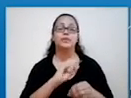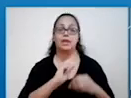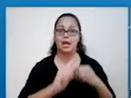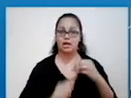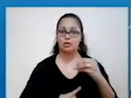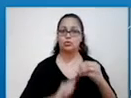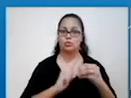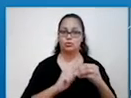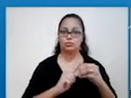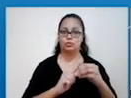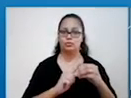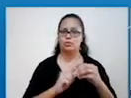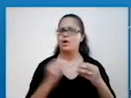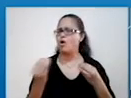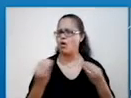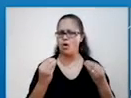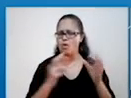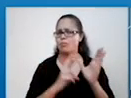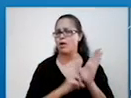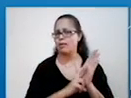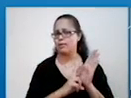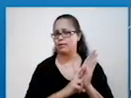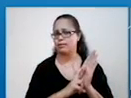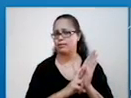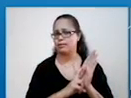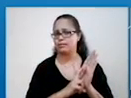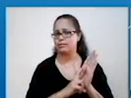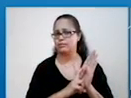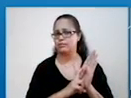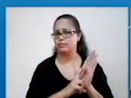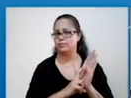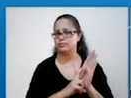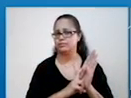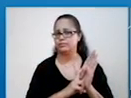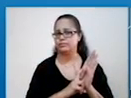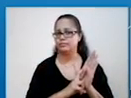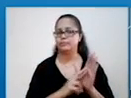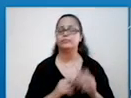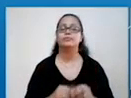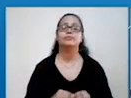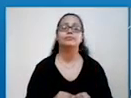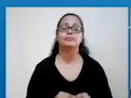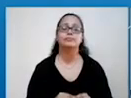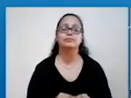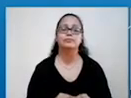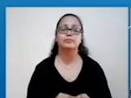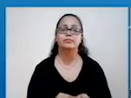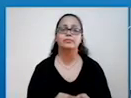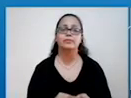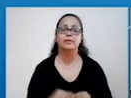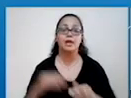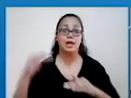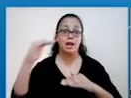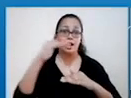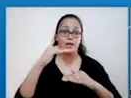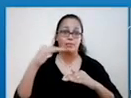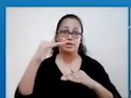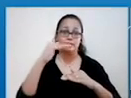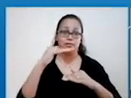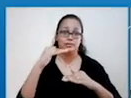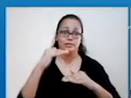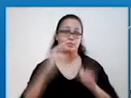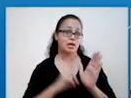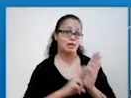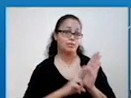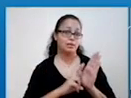como esse átomo é representado. Então, nós temos no centro o símbolo do átomo. Na parte de cima, nós temos